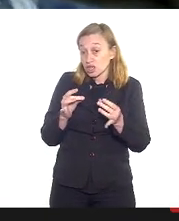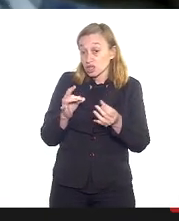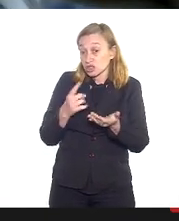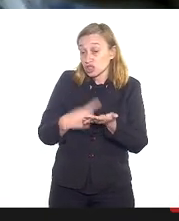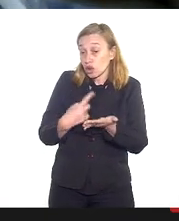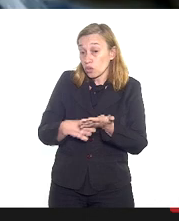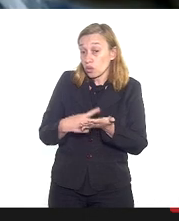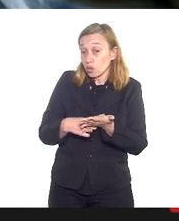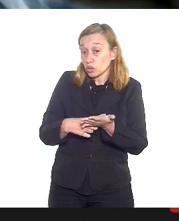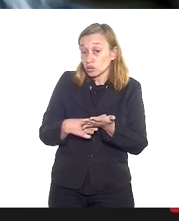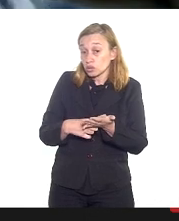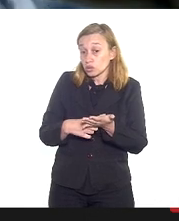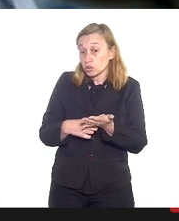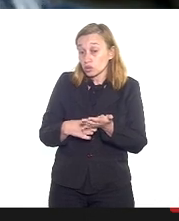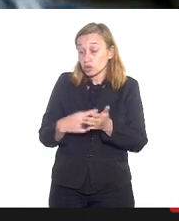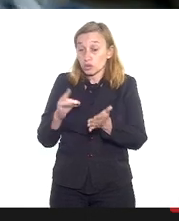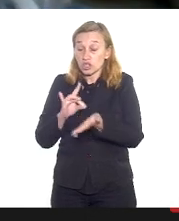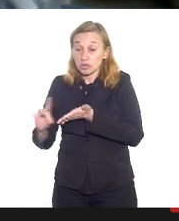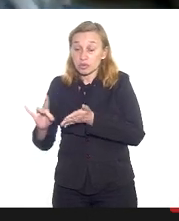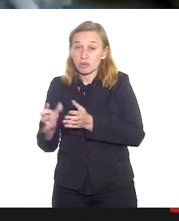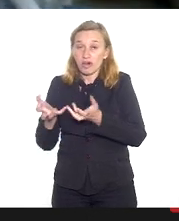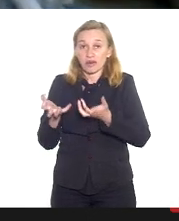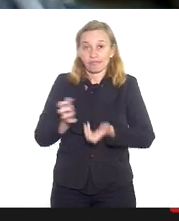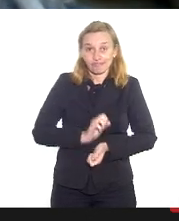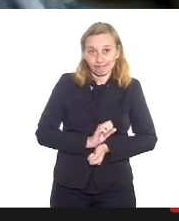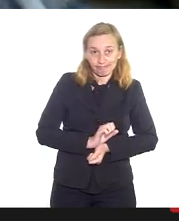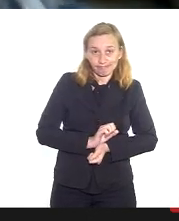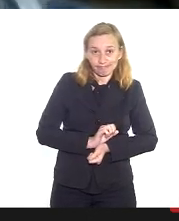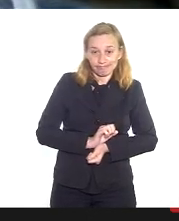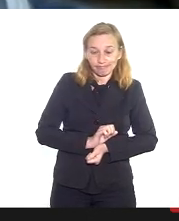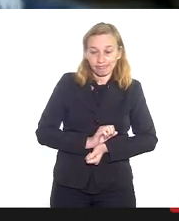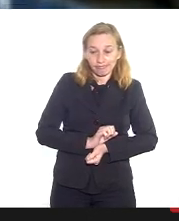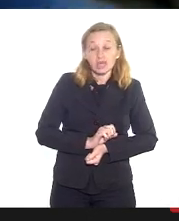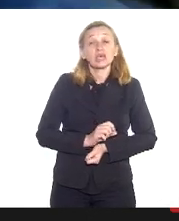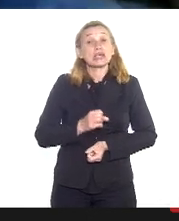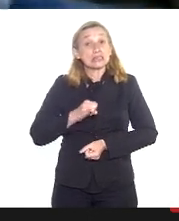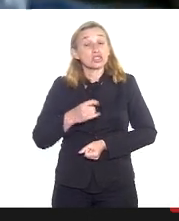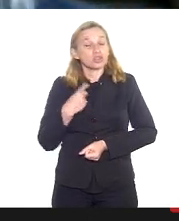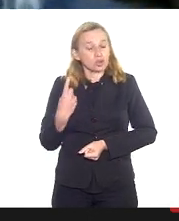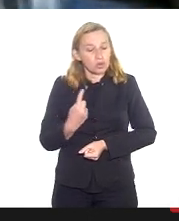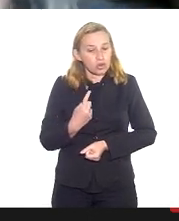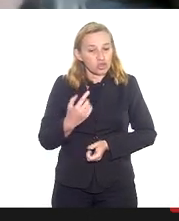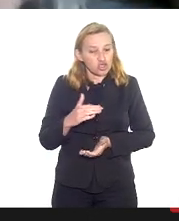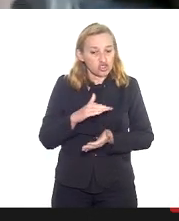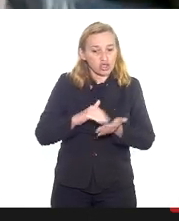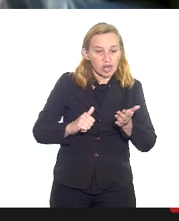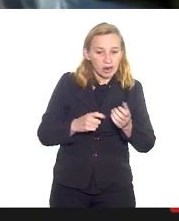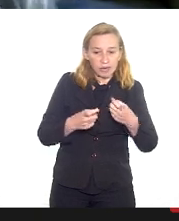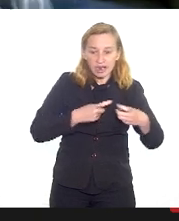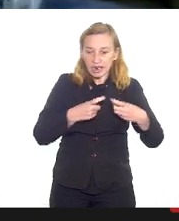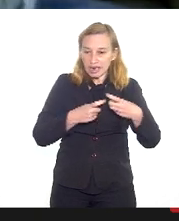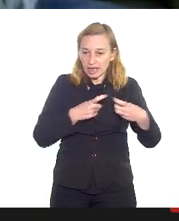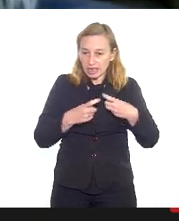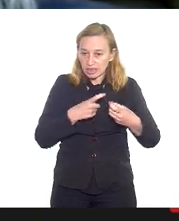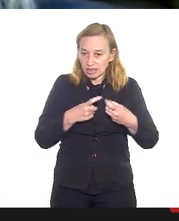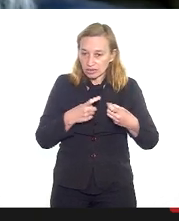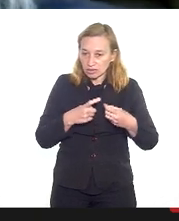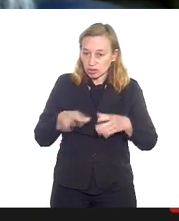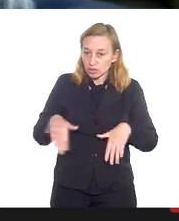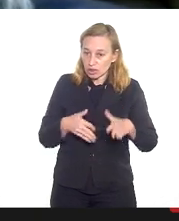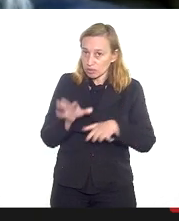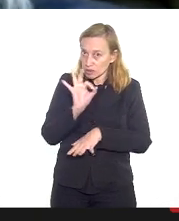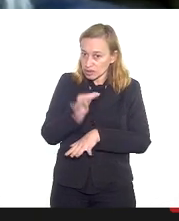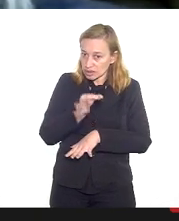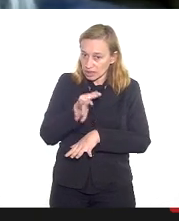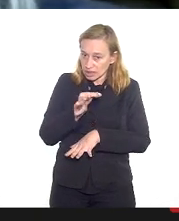estará sempre prevendo a nossa atuação. Mas se nós tirarmos a guerra de um caminho previsto